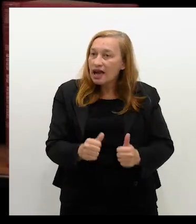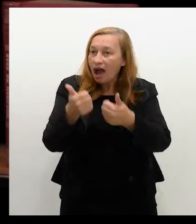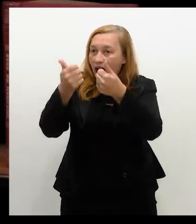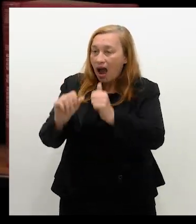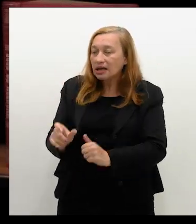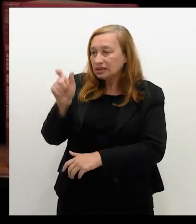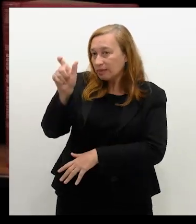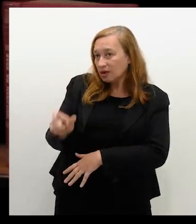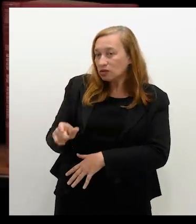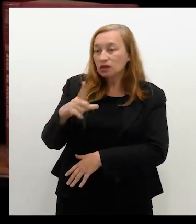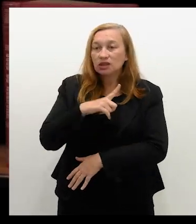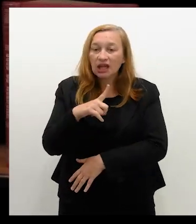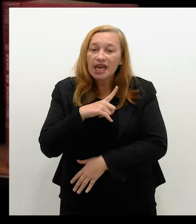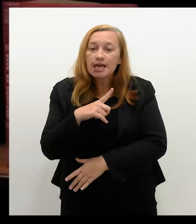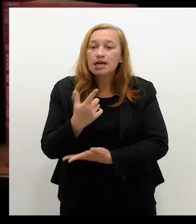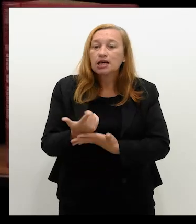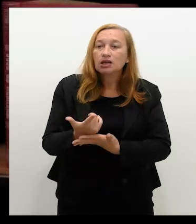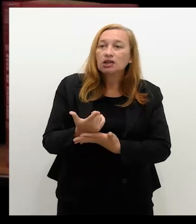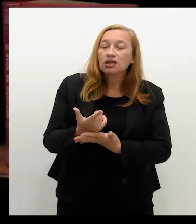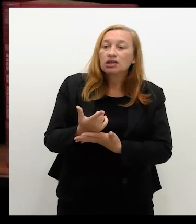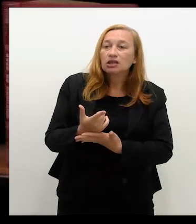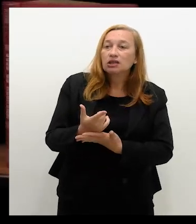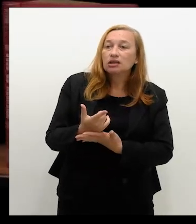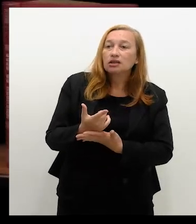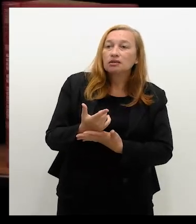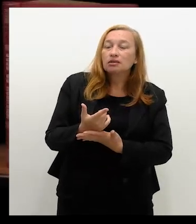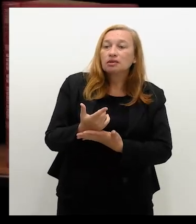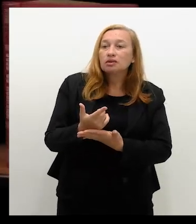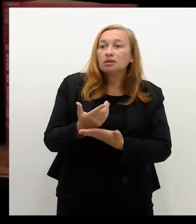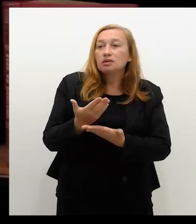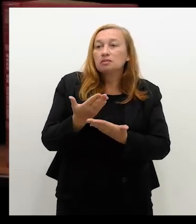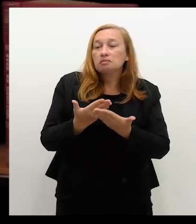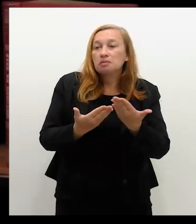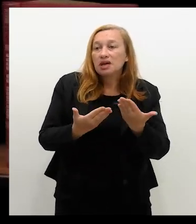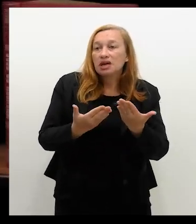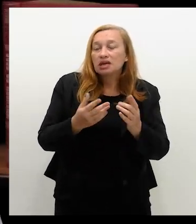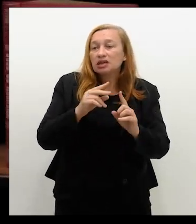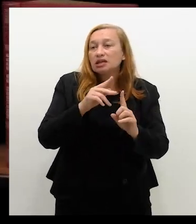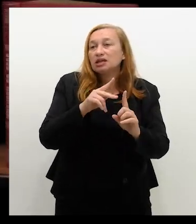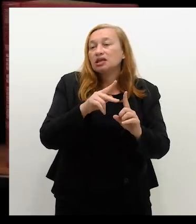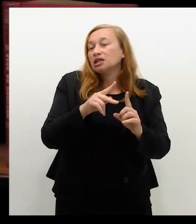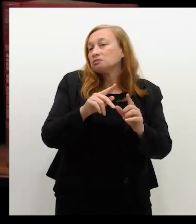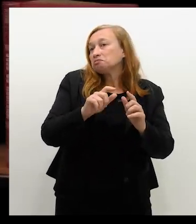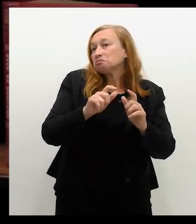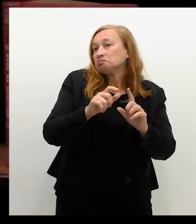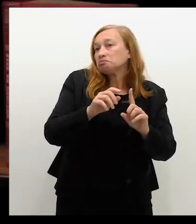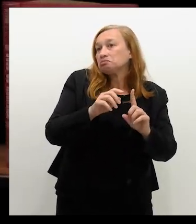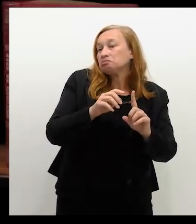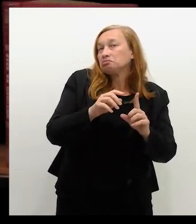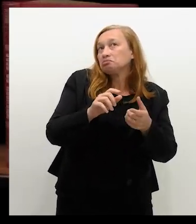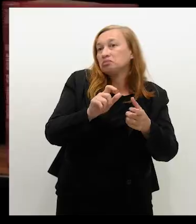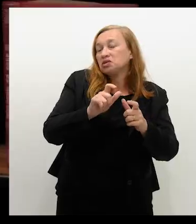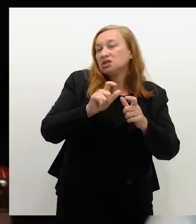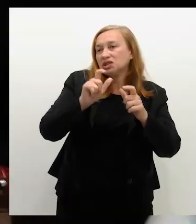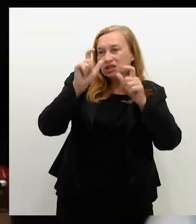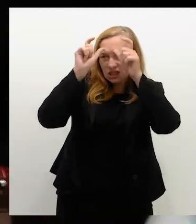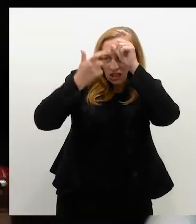nosso paciente ele tem algum déficit de transtorno de hiperatividade, déficit de